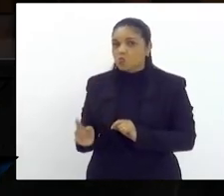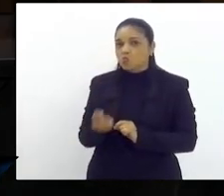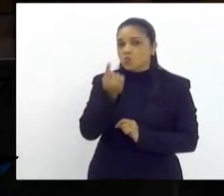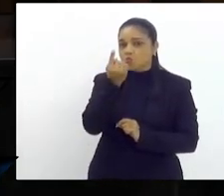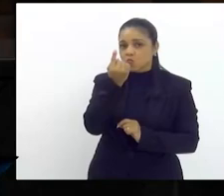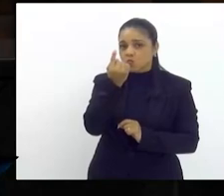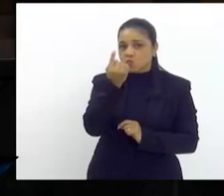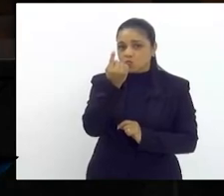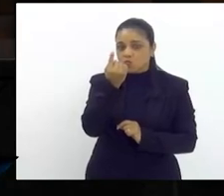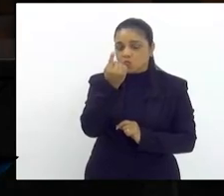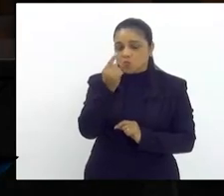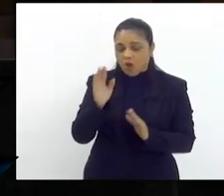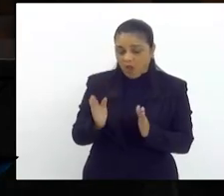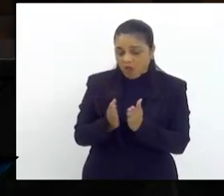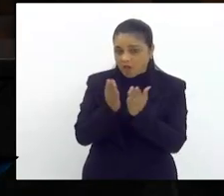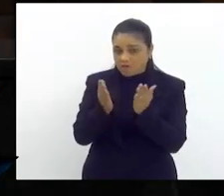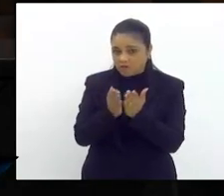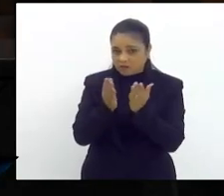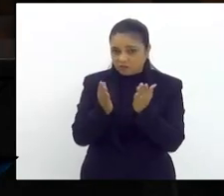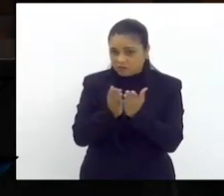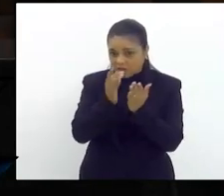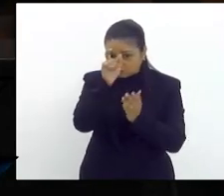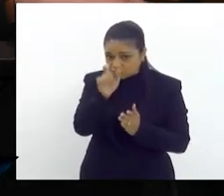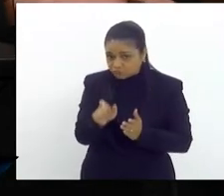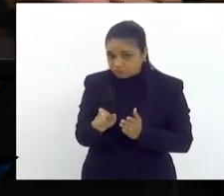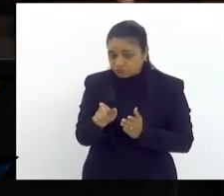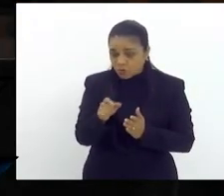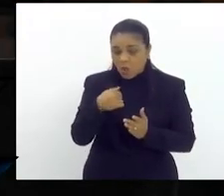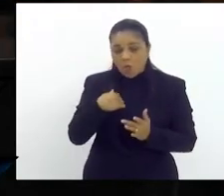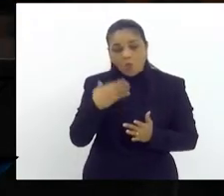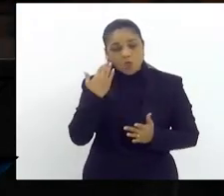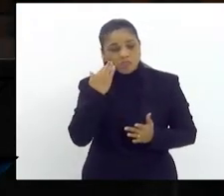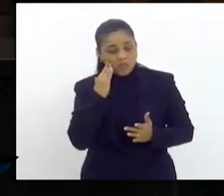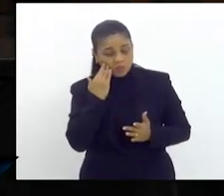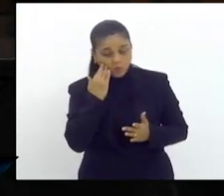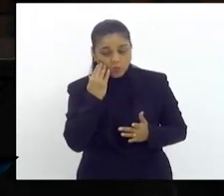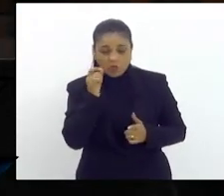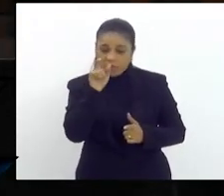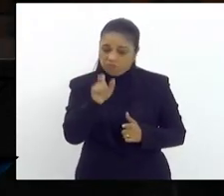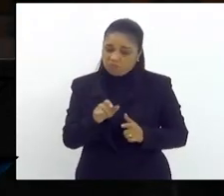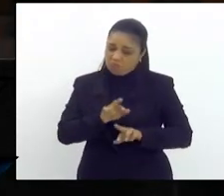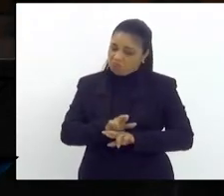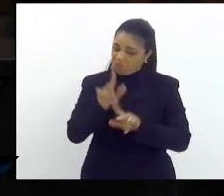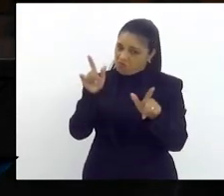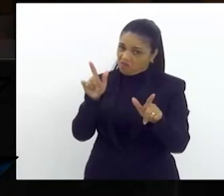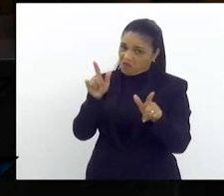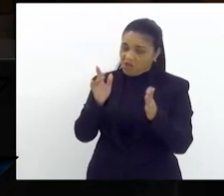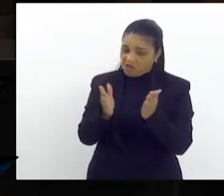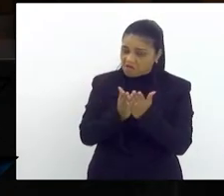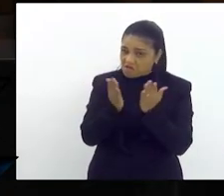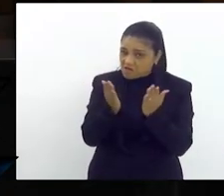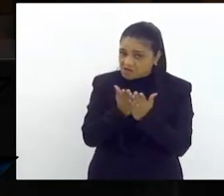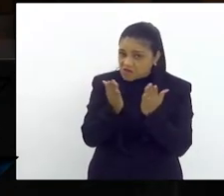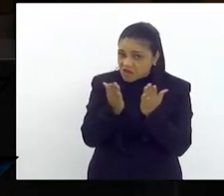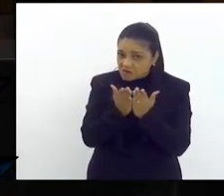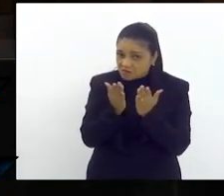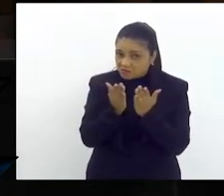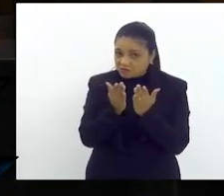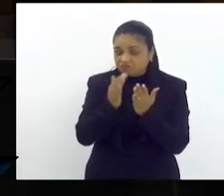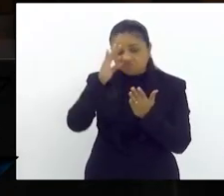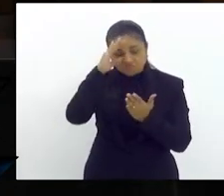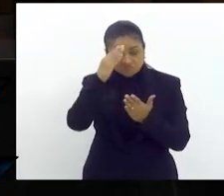dito evangélico que eu entendo que não é porque aquele verdadeiro evangélico que